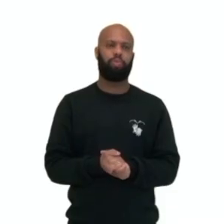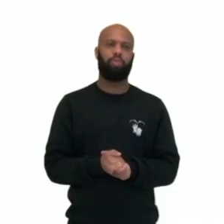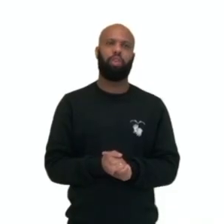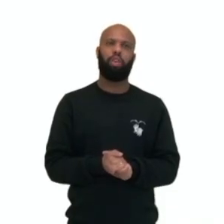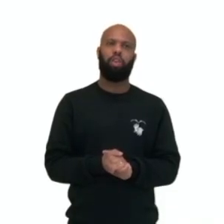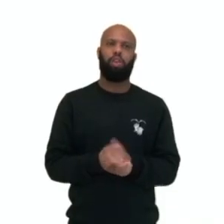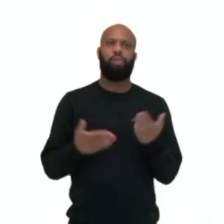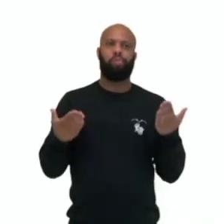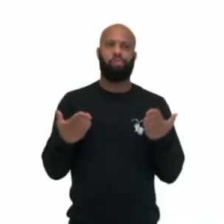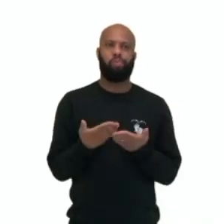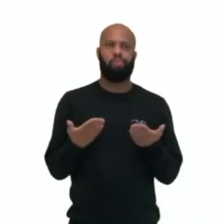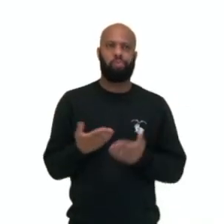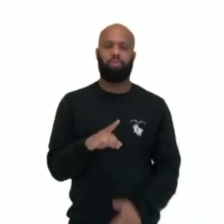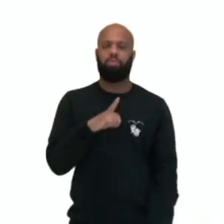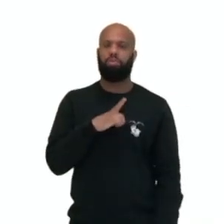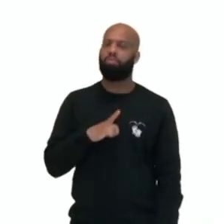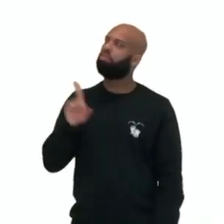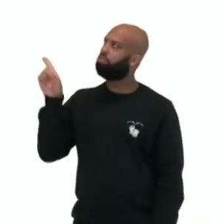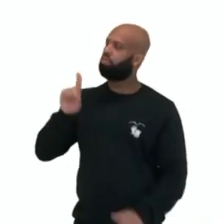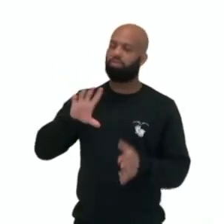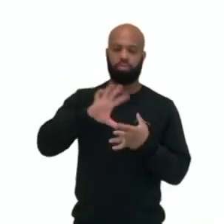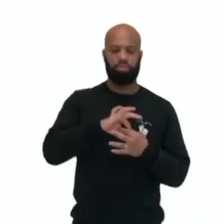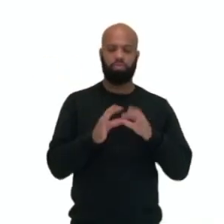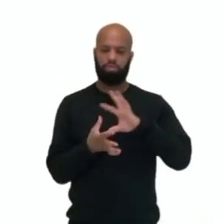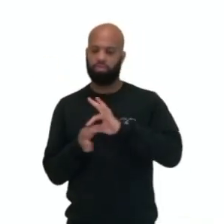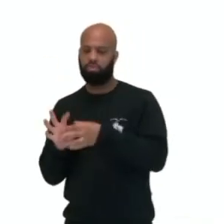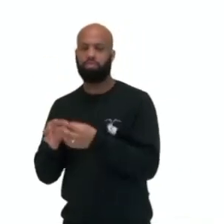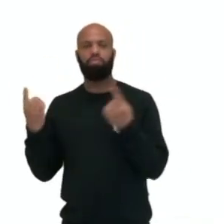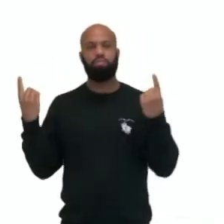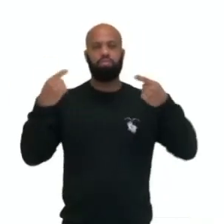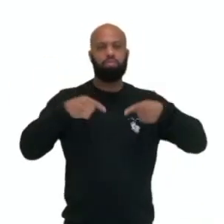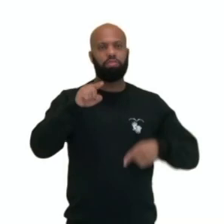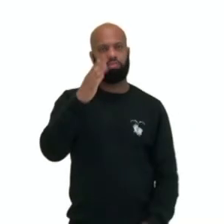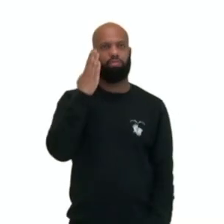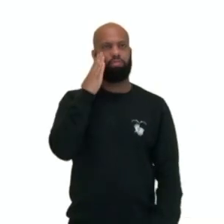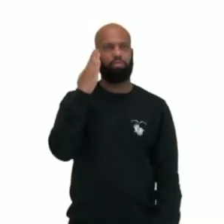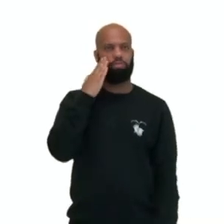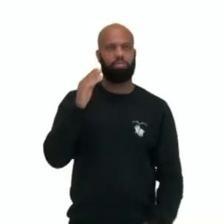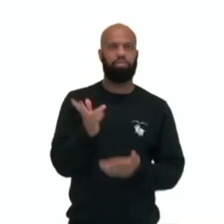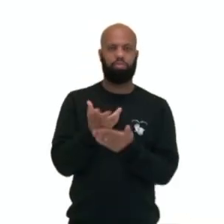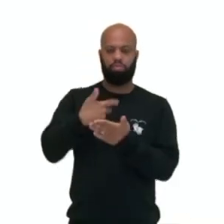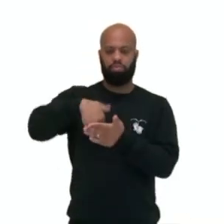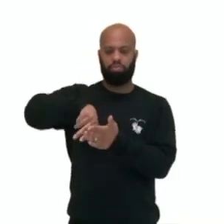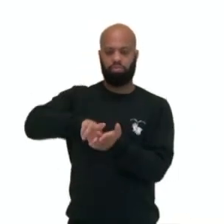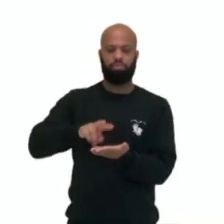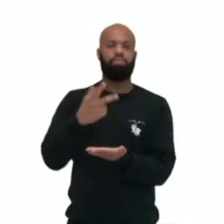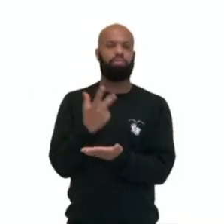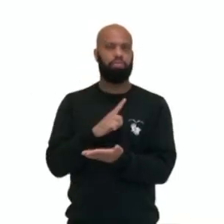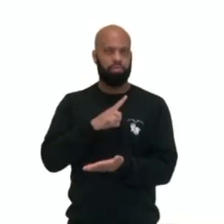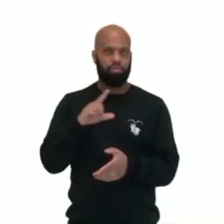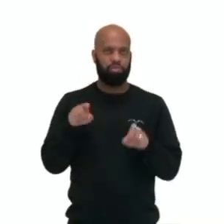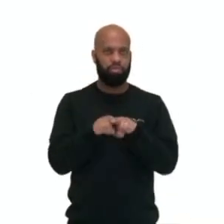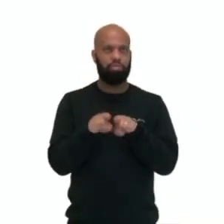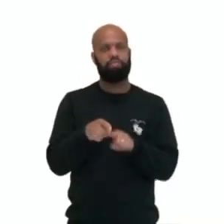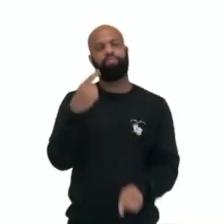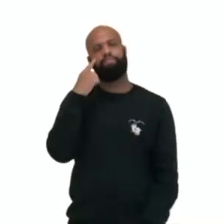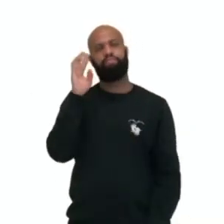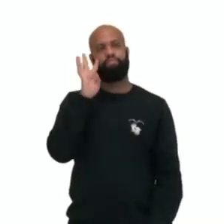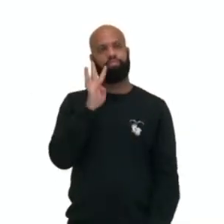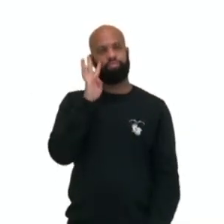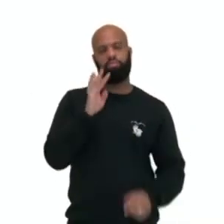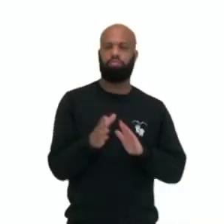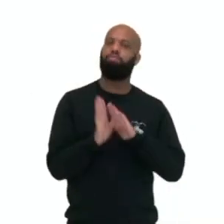Nos Jogos Olímpicos, você sabia que o breaking chegou nos Jogos Olímpicos? Olha só que interessante.